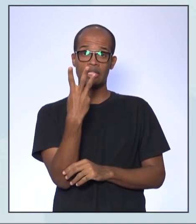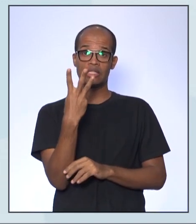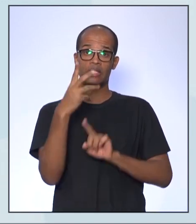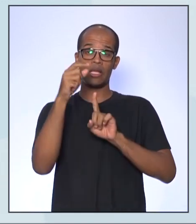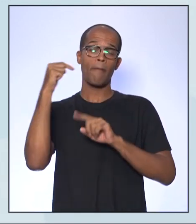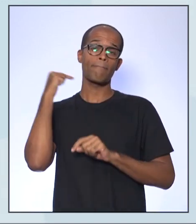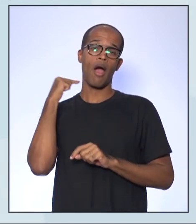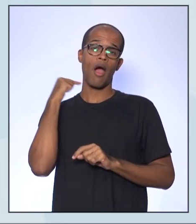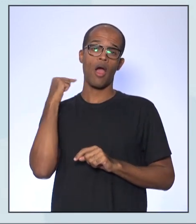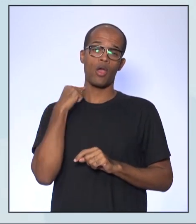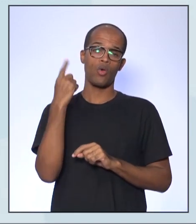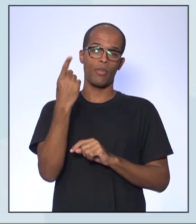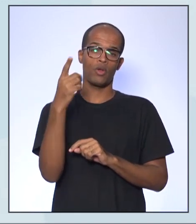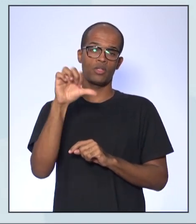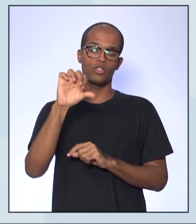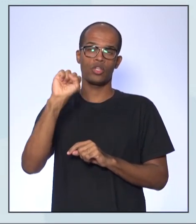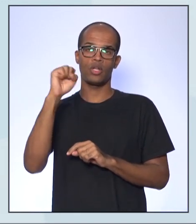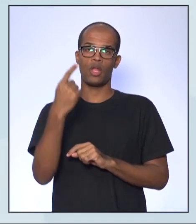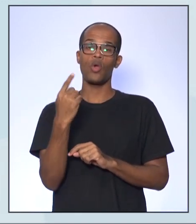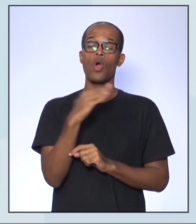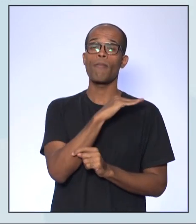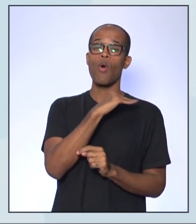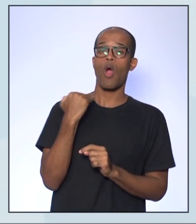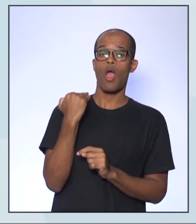13 de maio de 1881 e morreu no dia